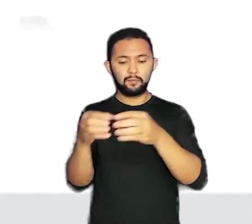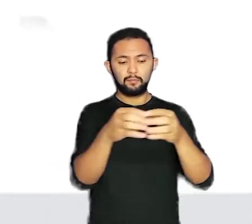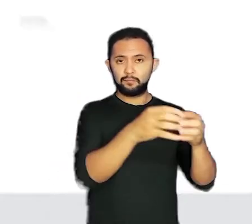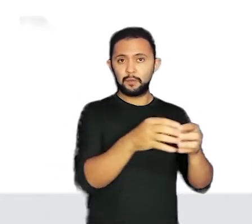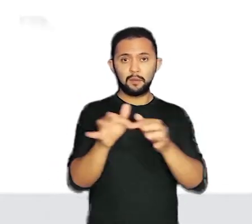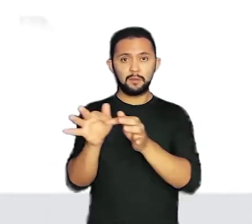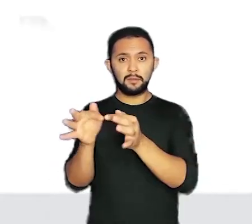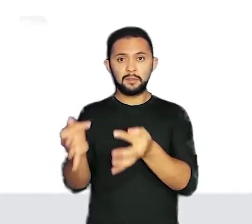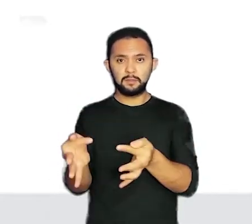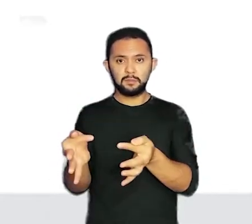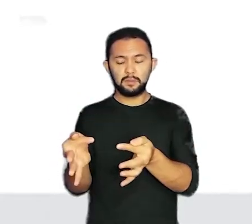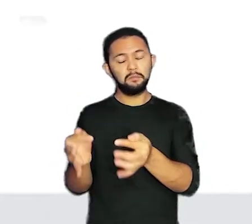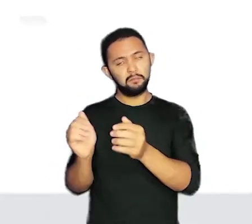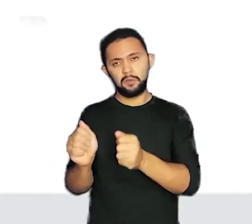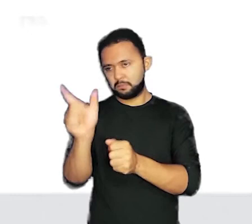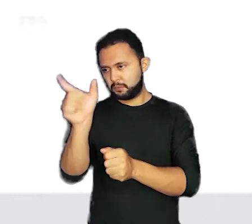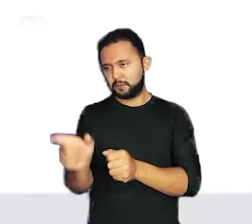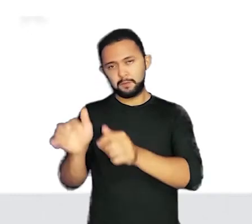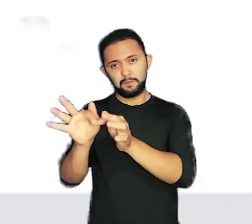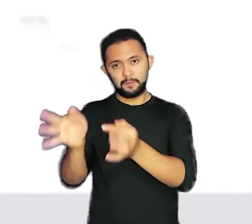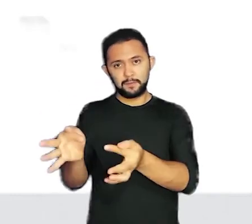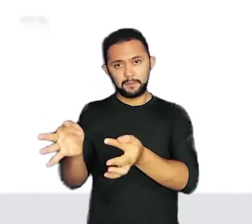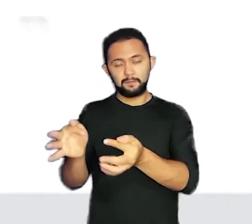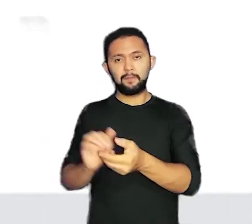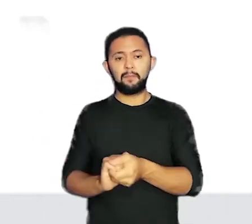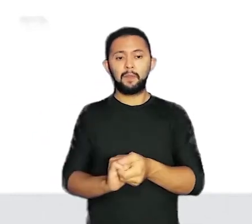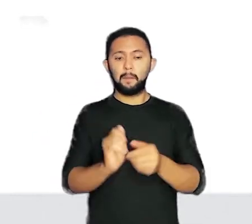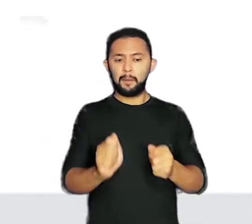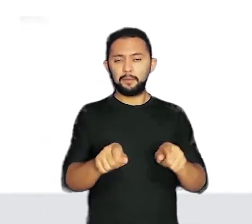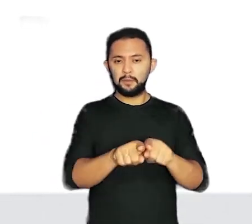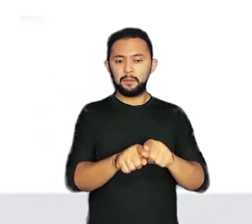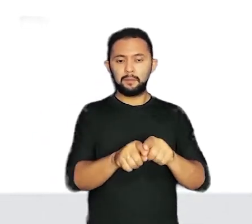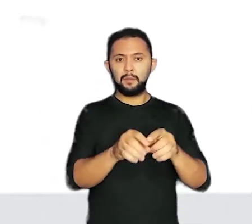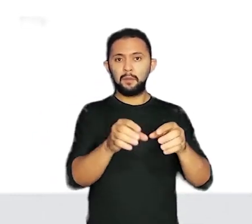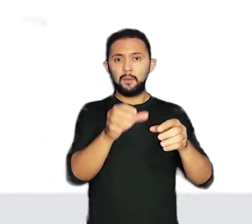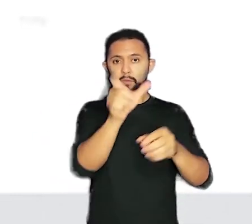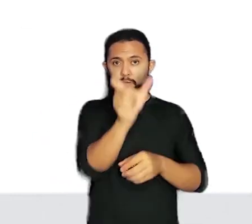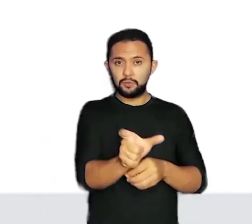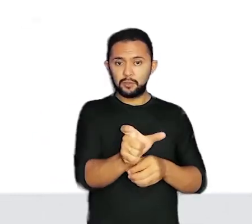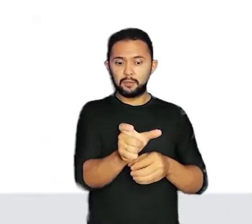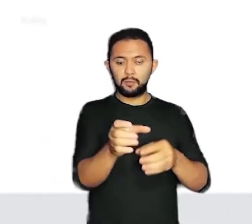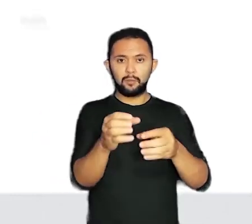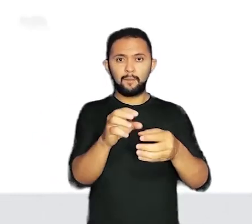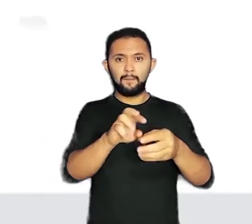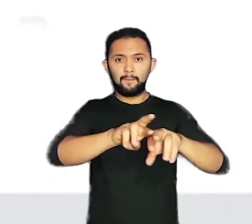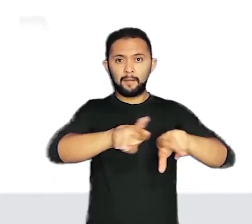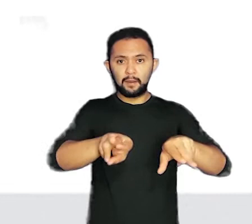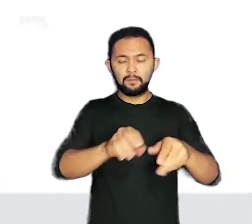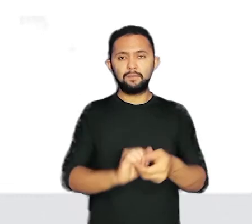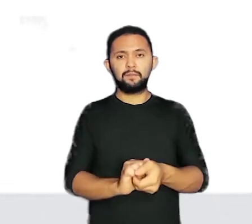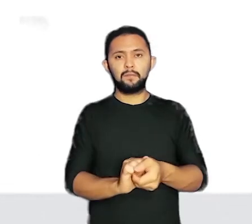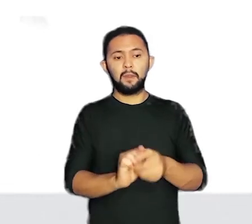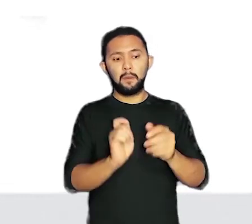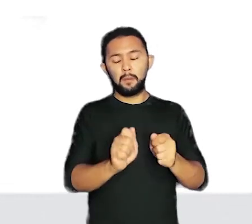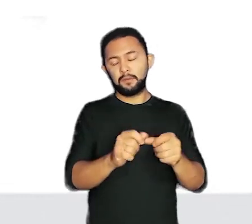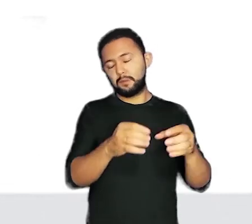simples, pode ser um sujeito simples, pode ser um sujeito composto, pode ser um sujeito implícito,